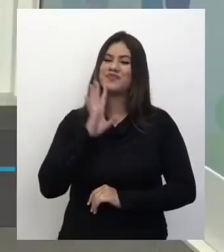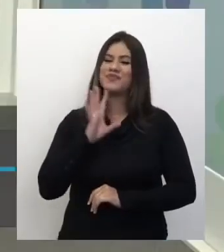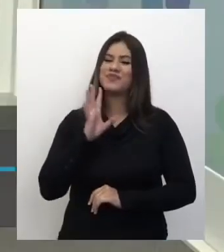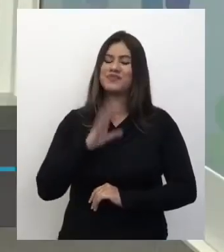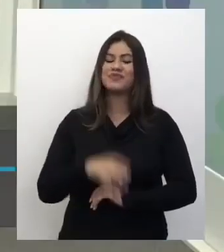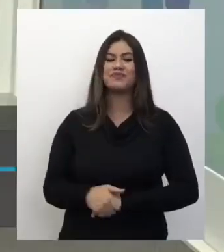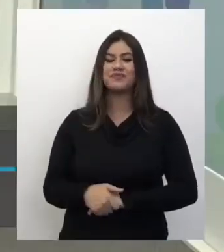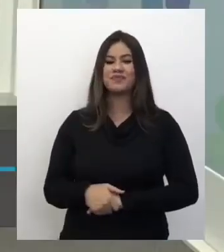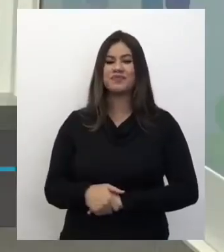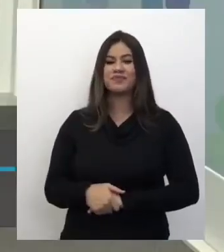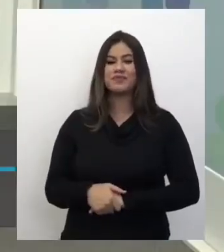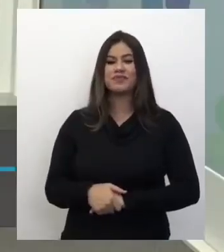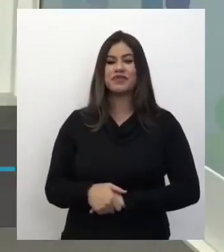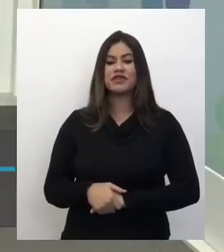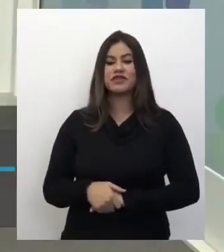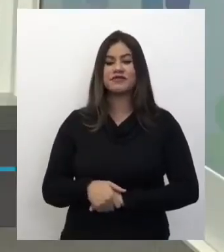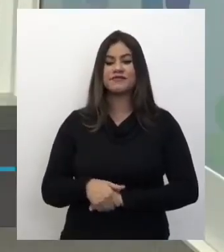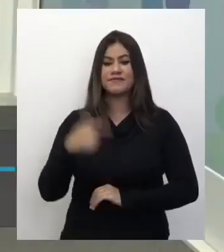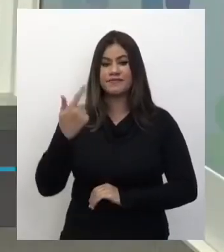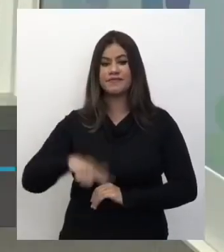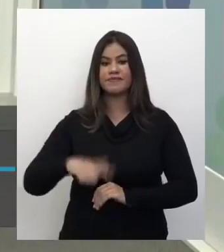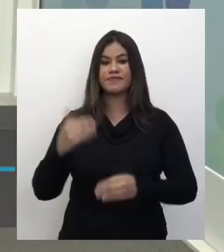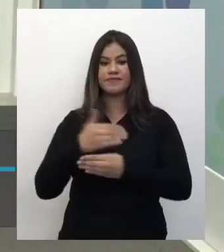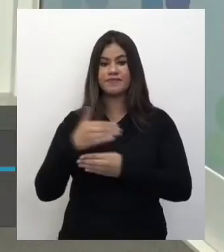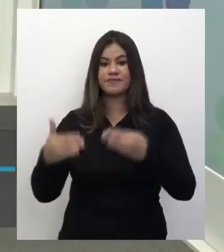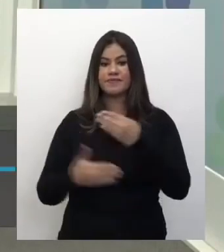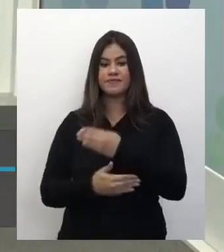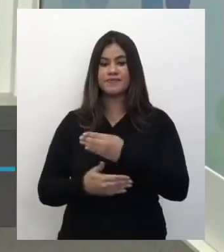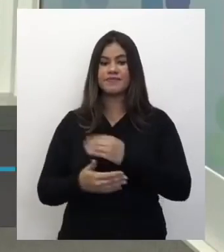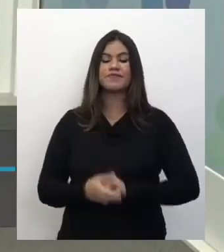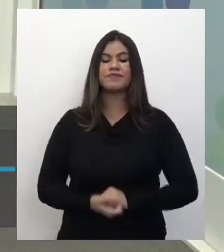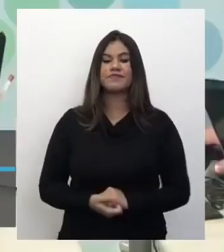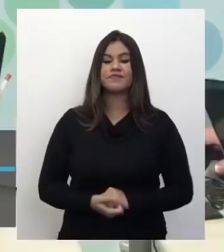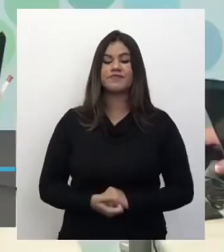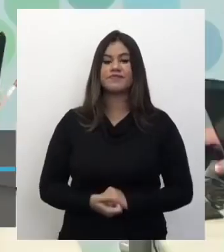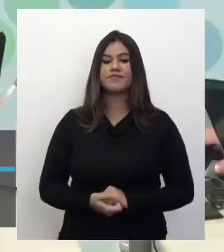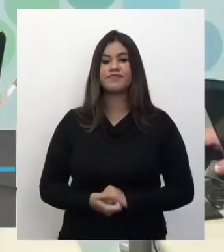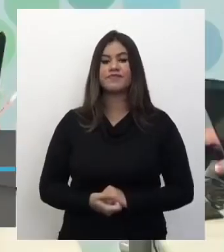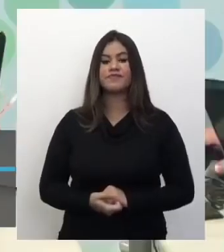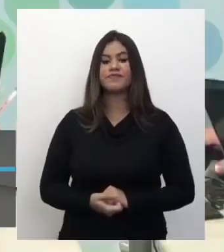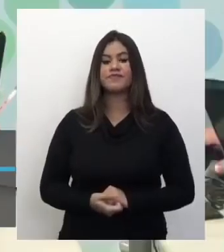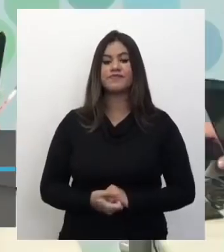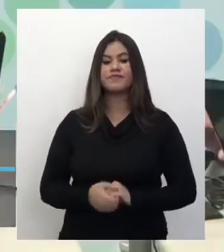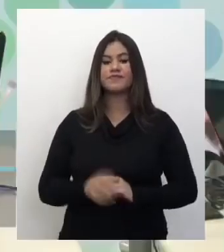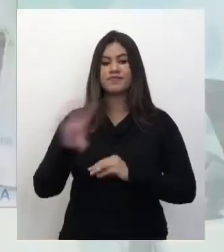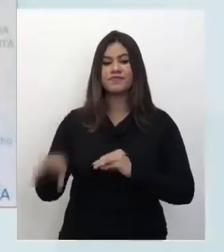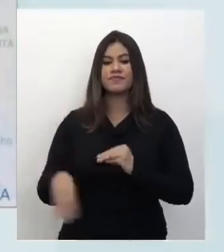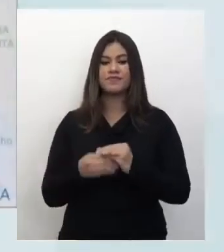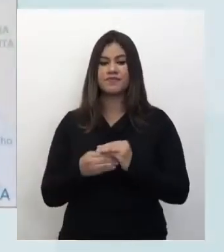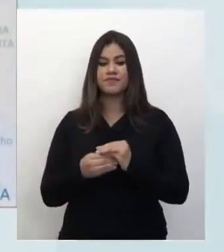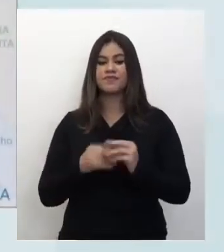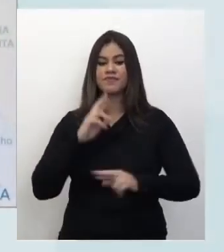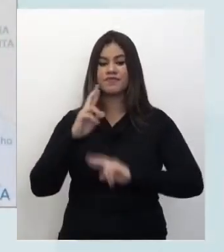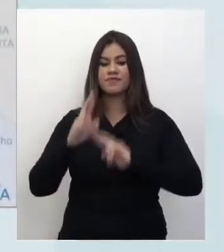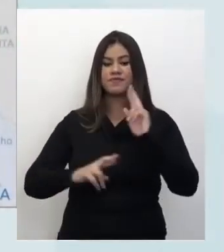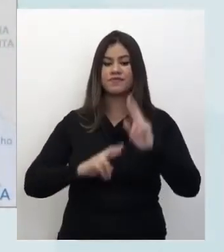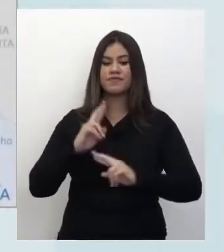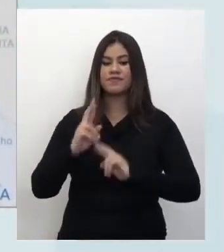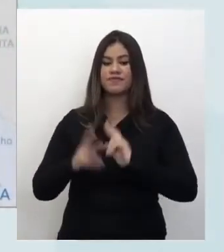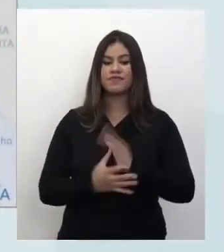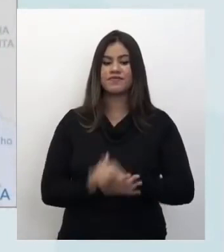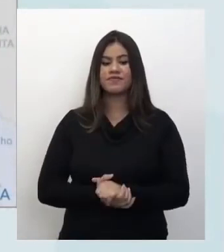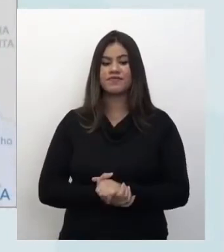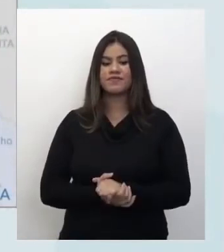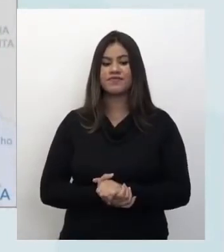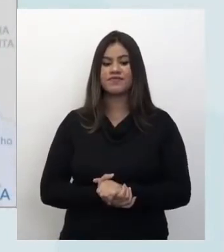passar para o nosso próximo slide, que ele vai trazer aí, né, vai contemplar essa resposta da nossa atividade 2.